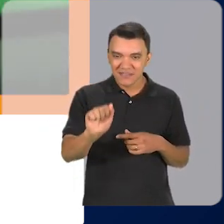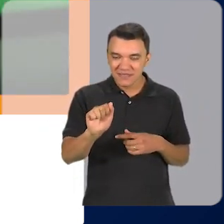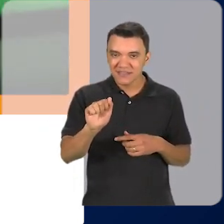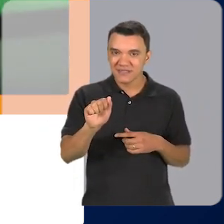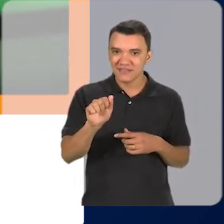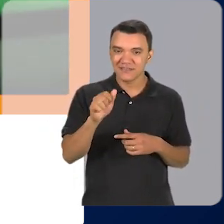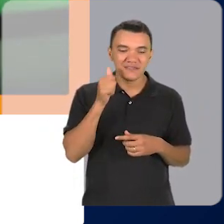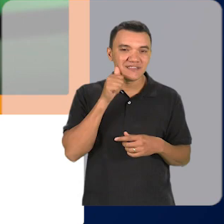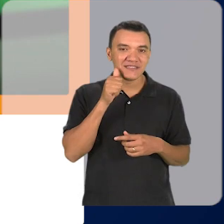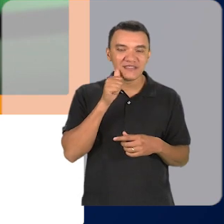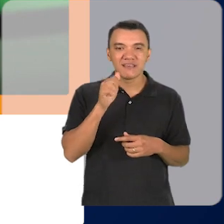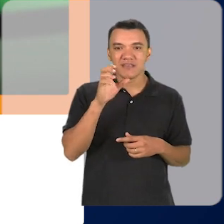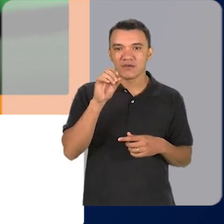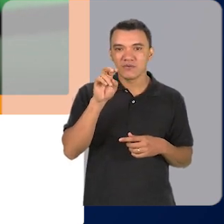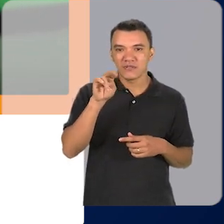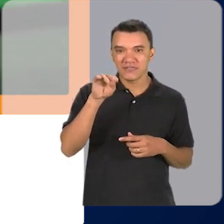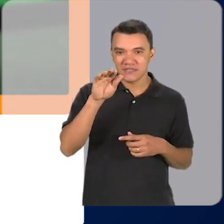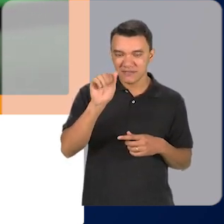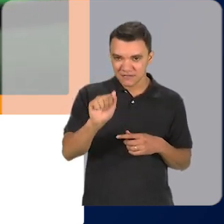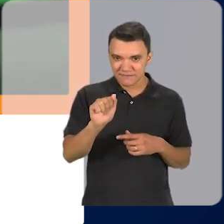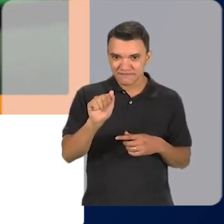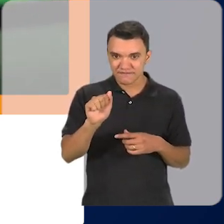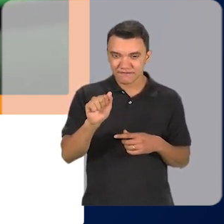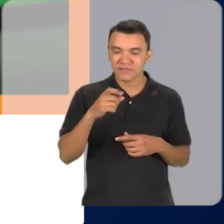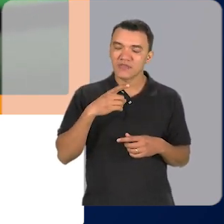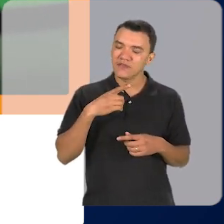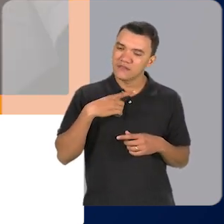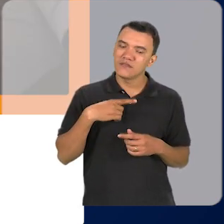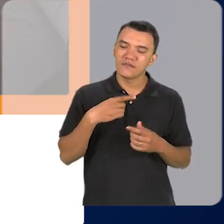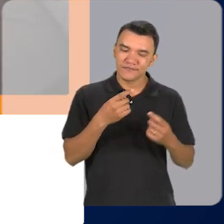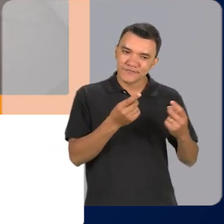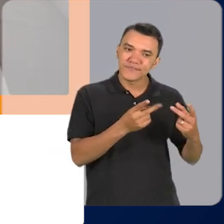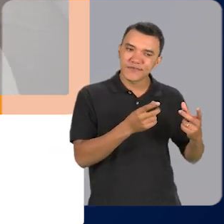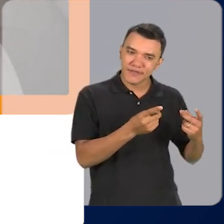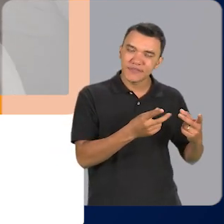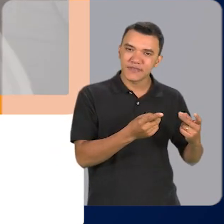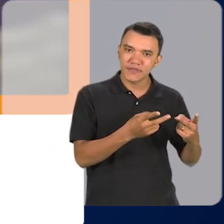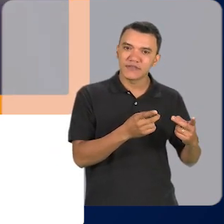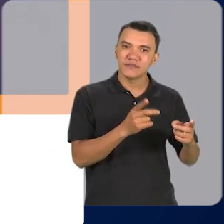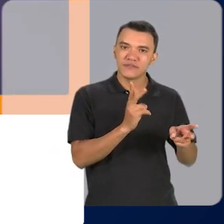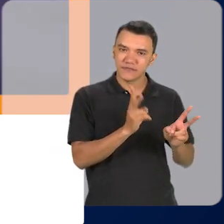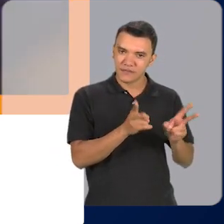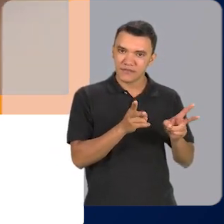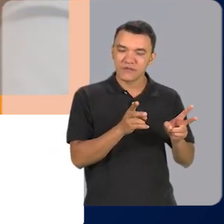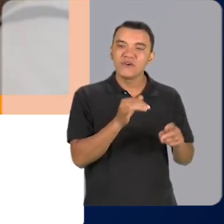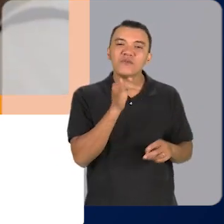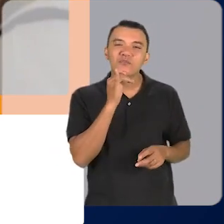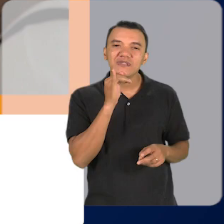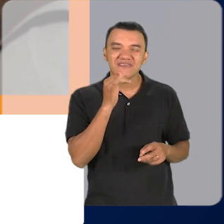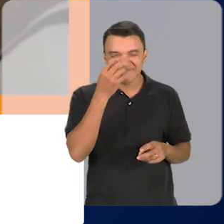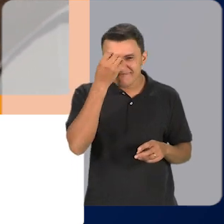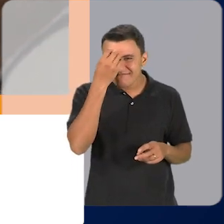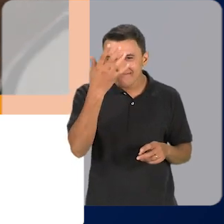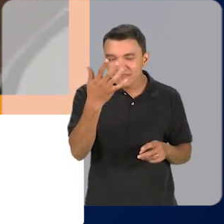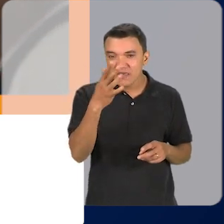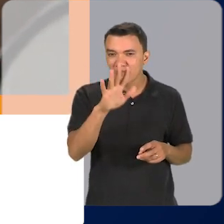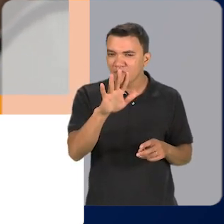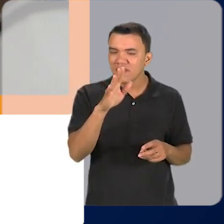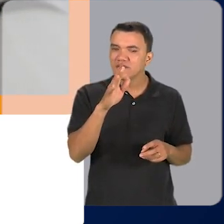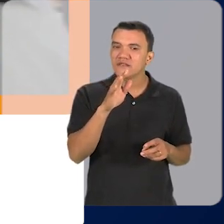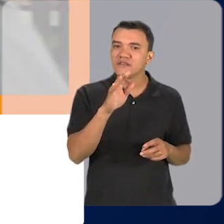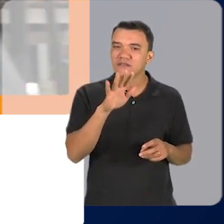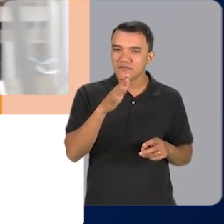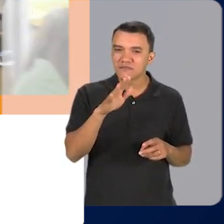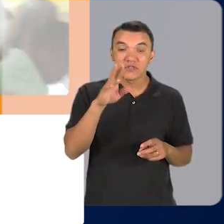agenda de venda. Então, segunda, só um exemplo aqui que eu não lembro bem a agenda dela, mas tipo, de segunda-feira é o